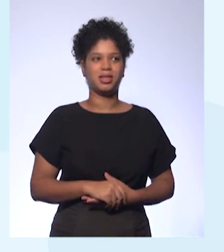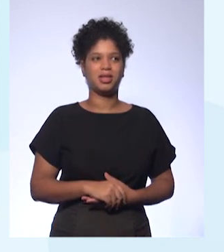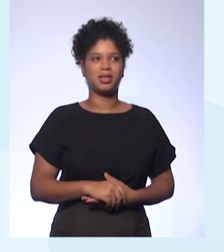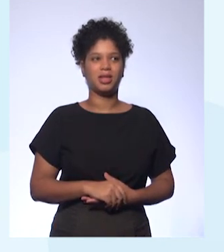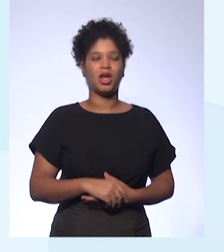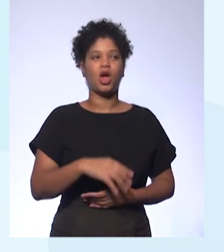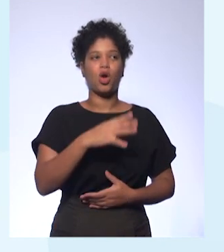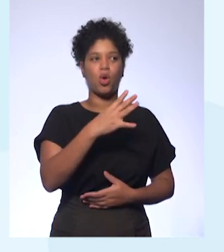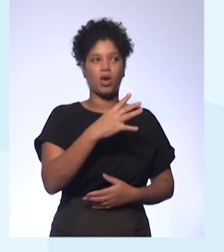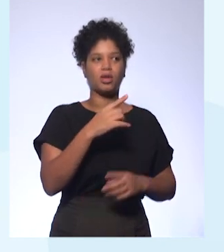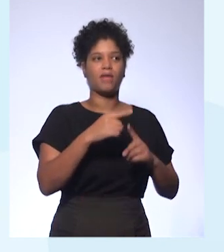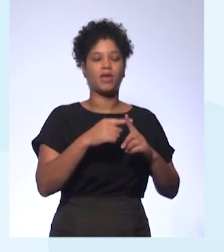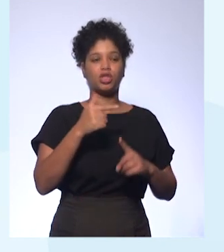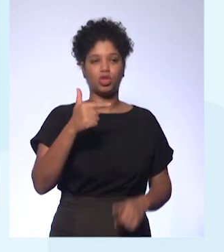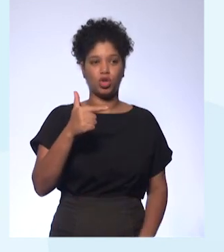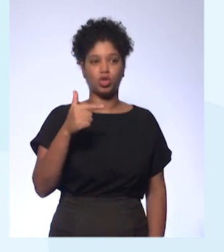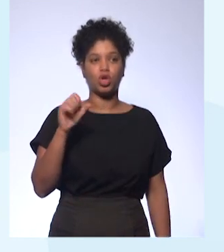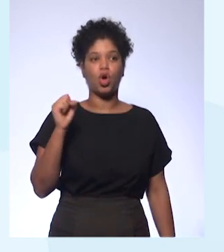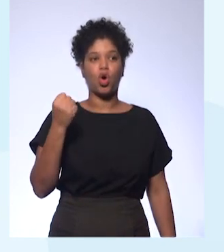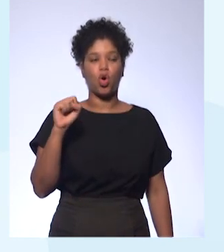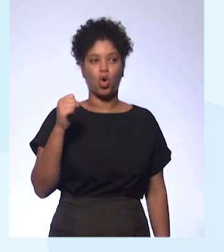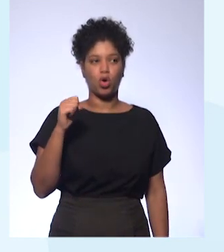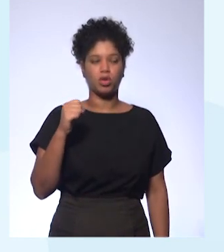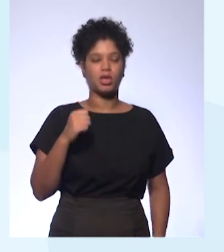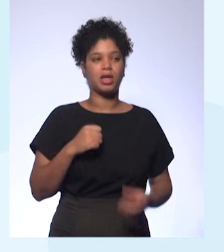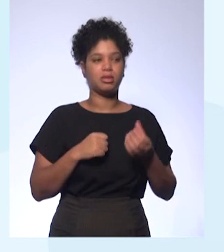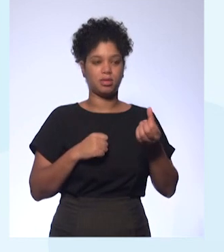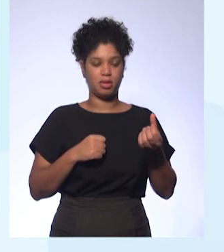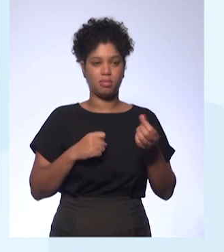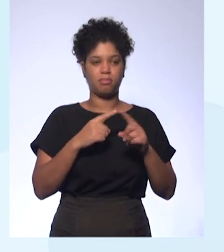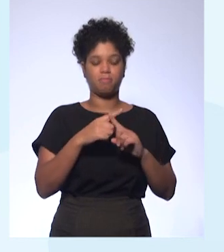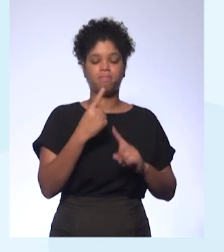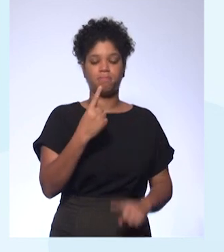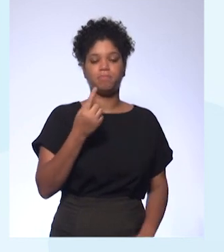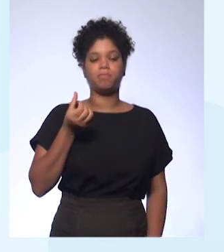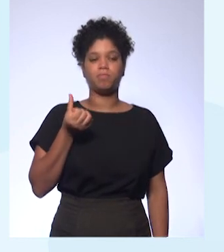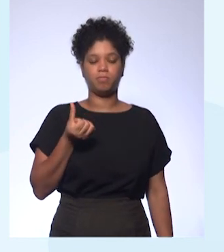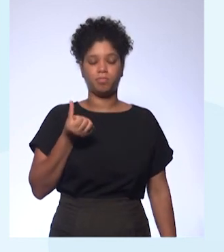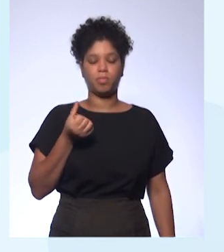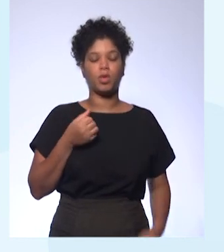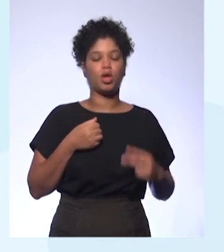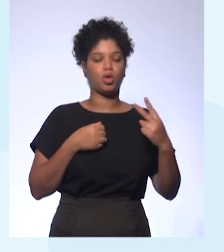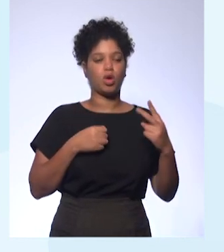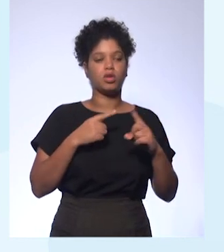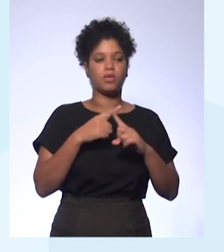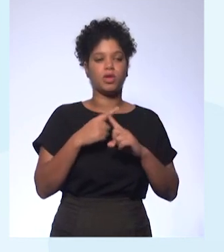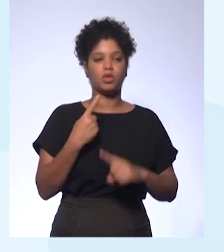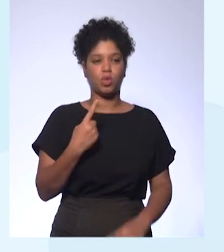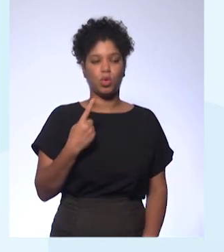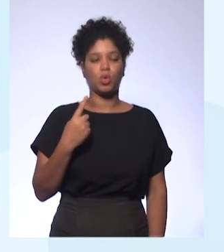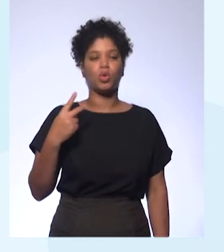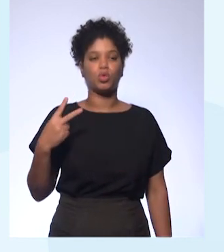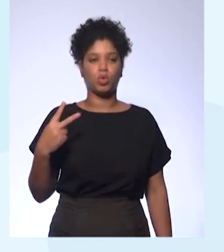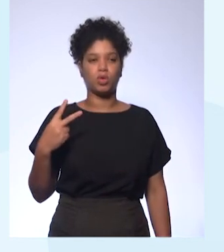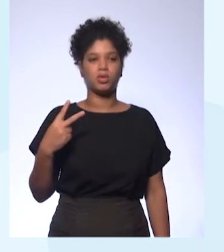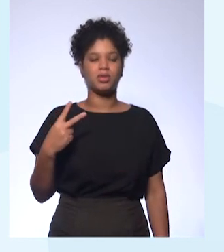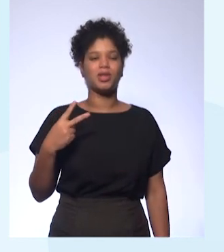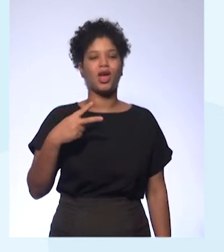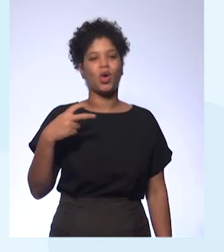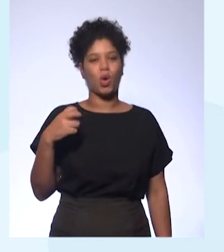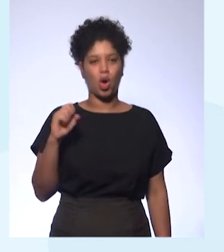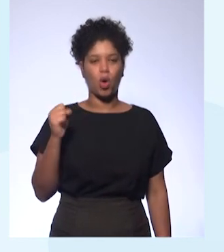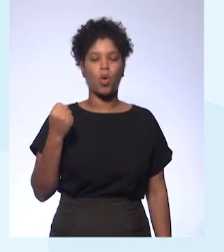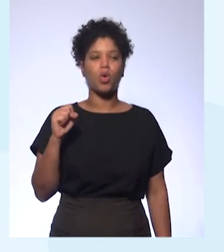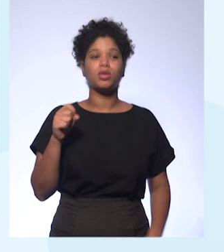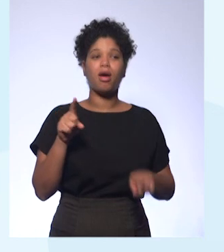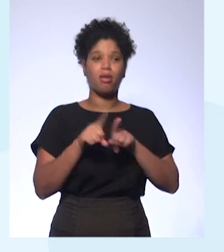4 vezes 2, 8. Ok? 6 vezes 1, 6. Eu tenho 2 vezes 1, 2, igual a 8. Portanto, o enxofre